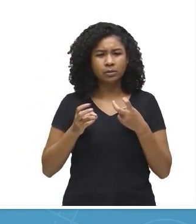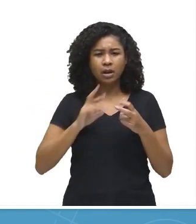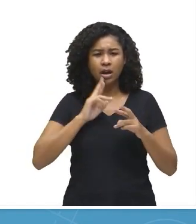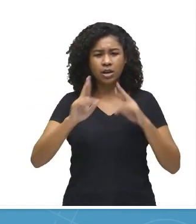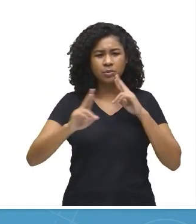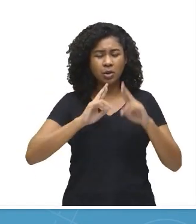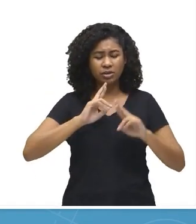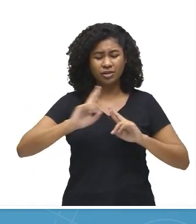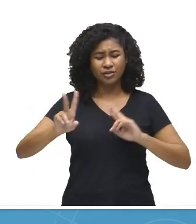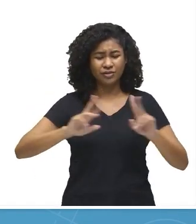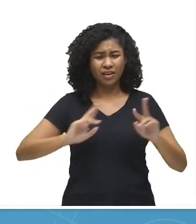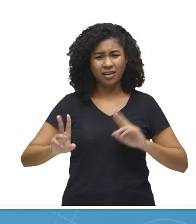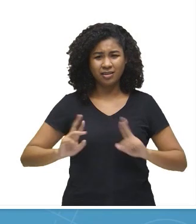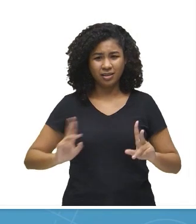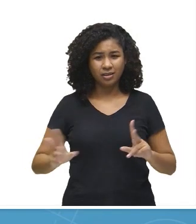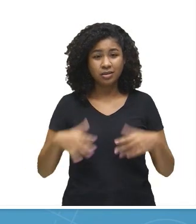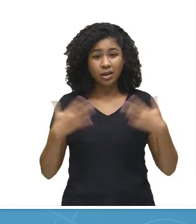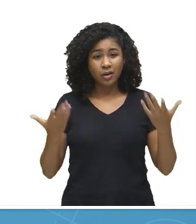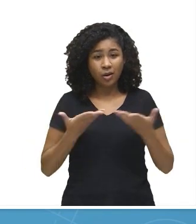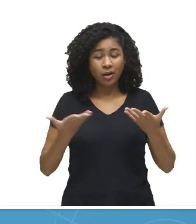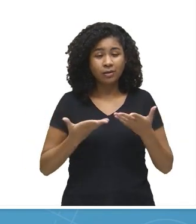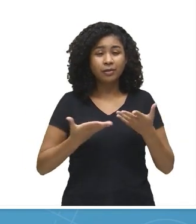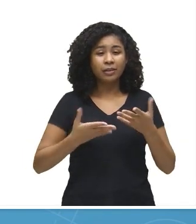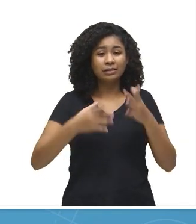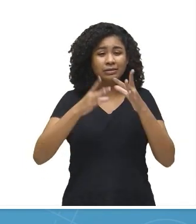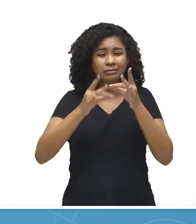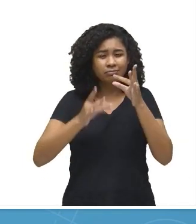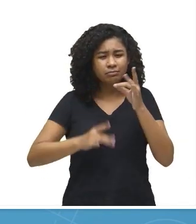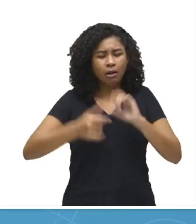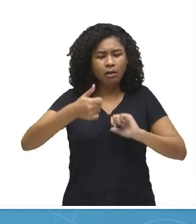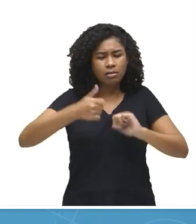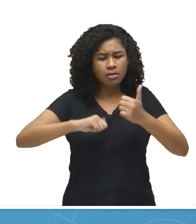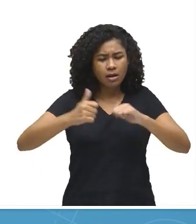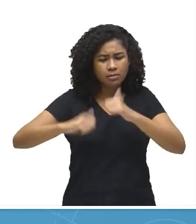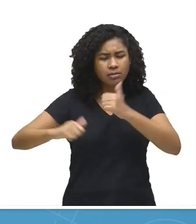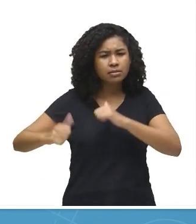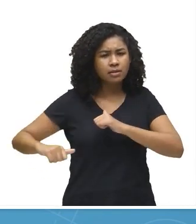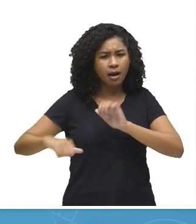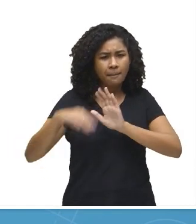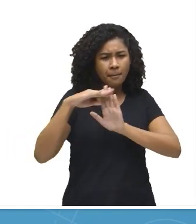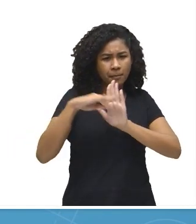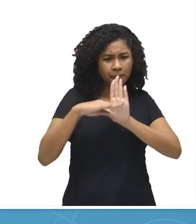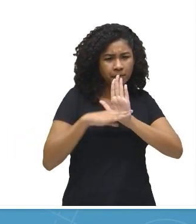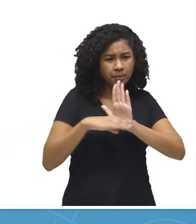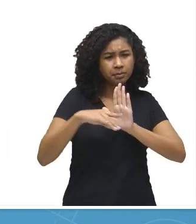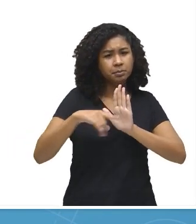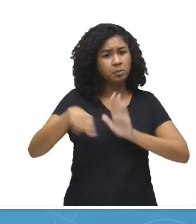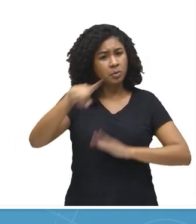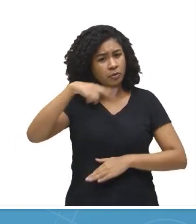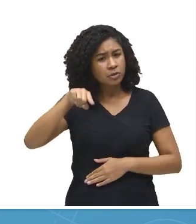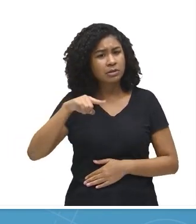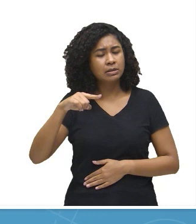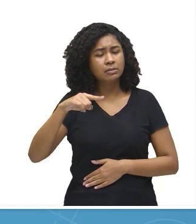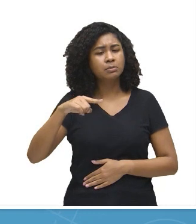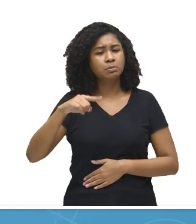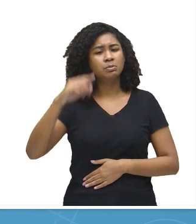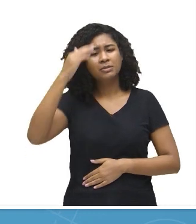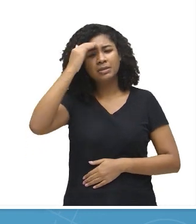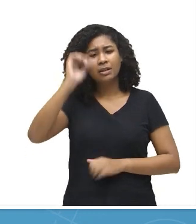Vamos analisar as alternativas agora, para vocês conferirem aí se vocês acertaram ou erraram. Vamos